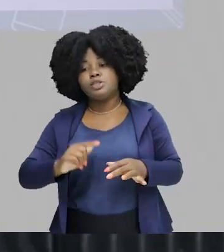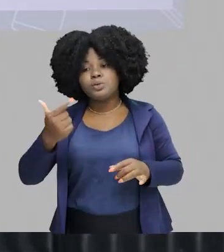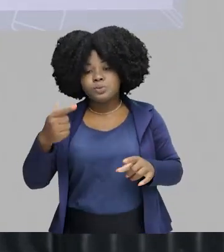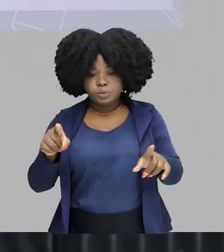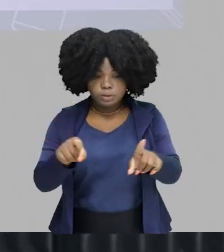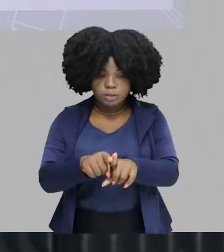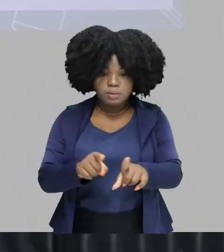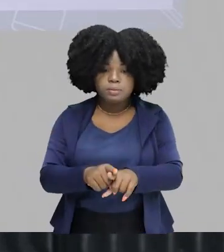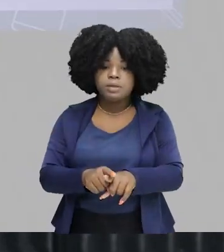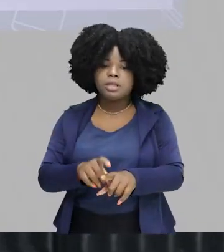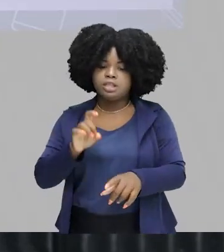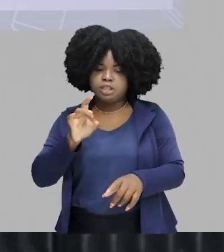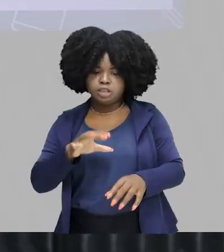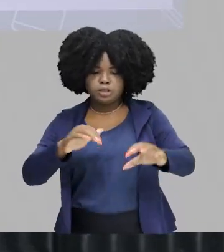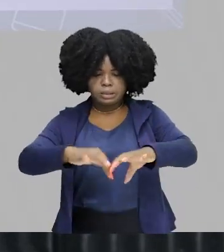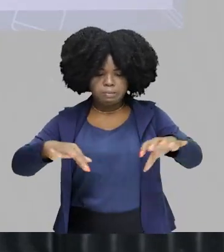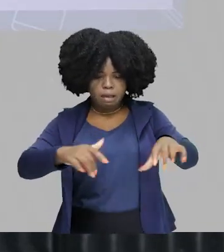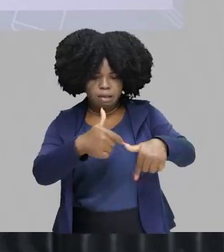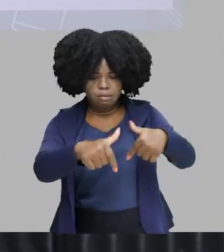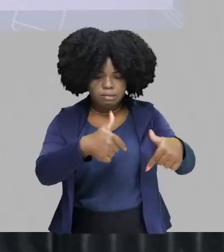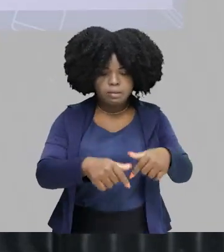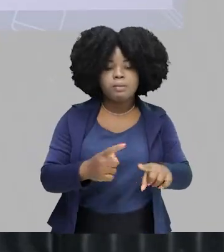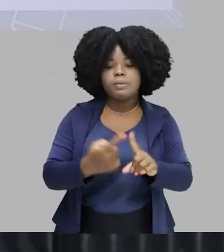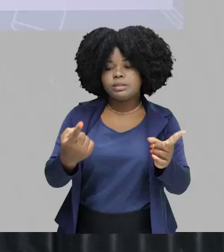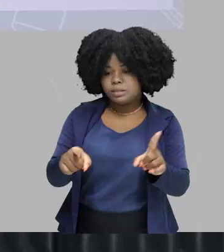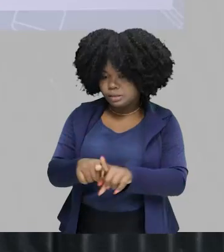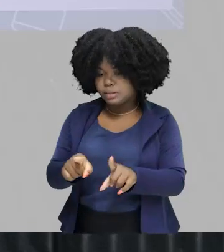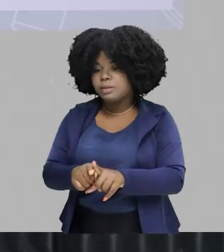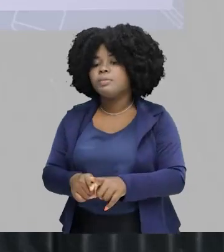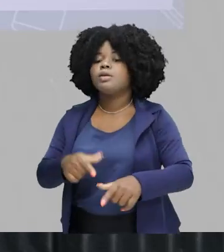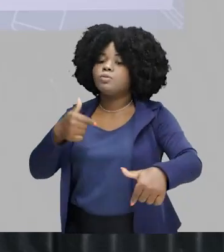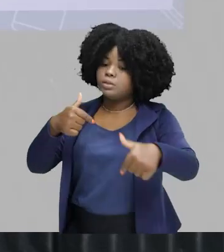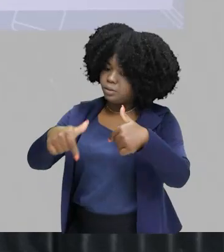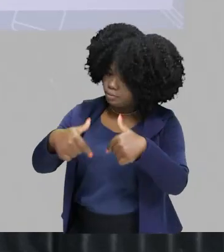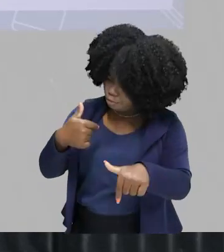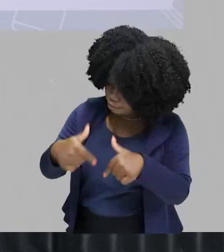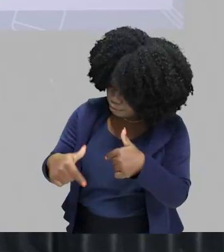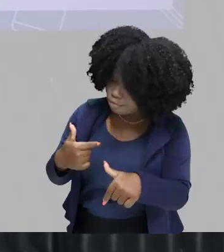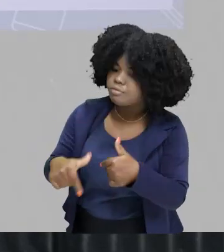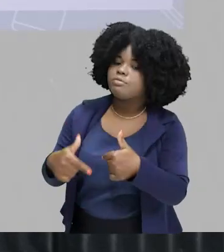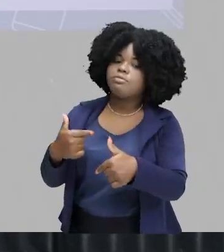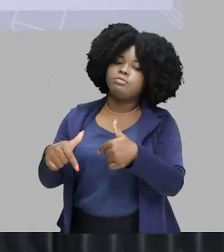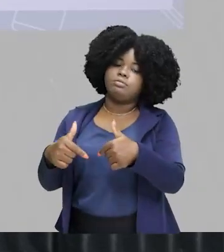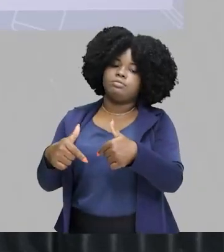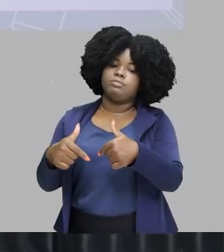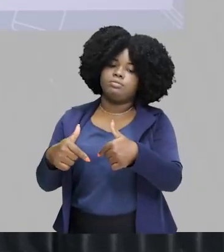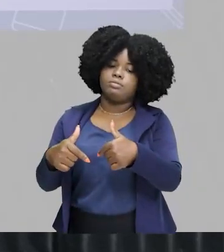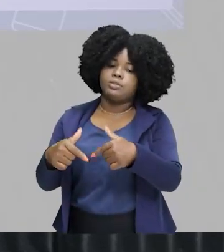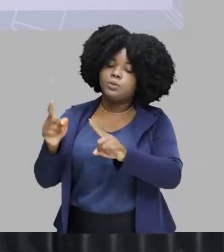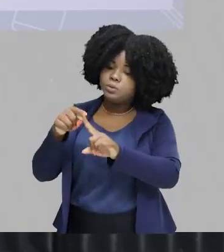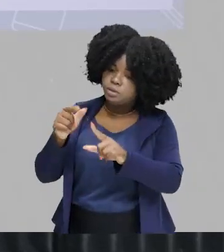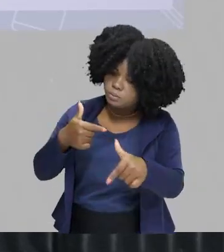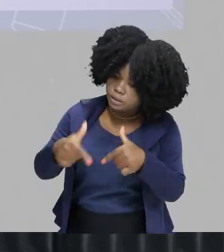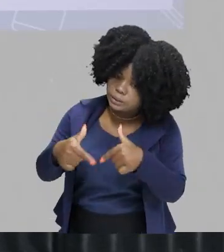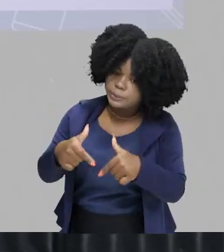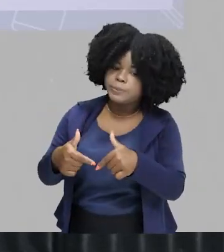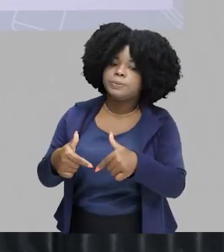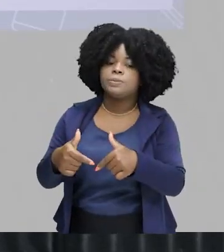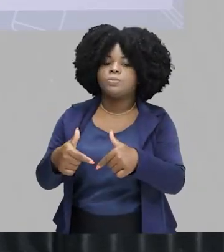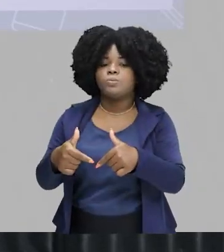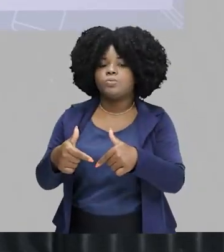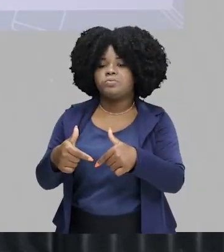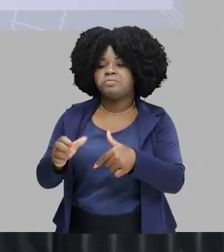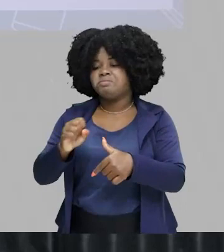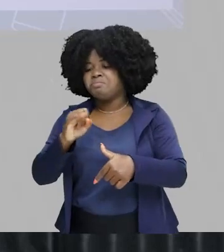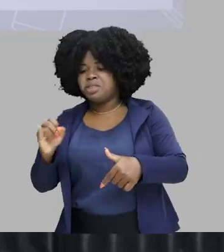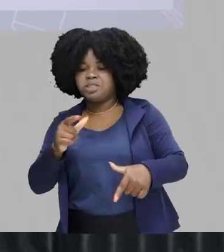trabalho, mas ela tem como fatores, primeiro, a ocupação social do indivíduo, o tipo de trabalho que ele desempenha, se é um